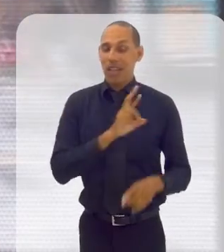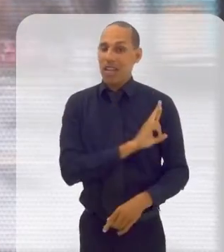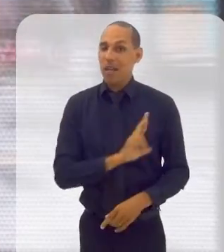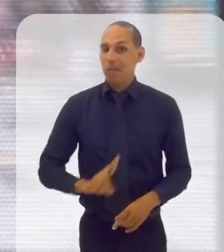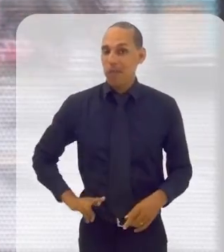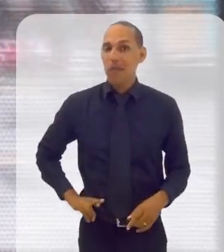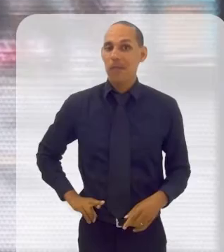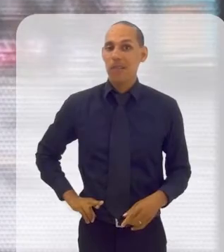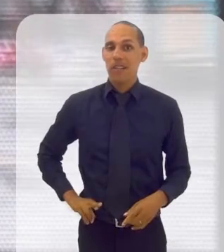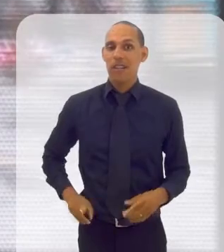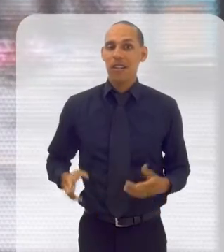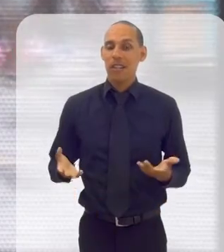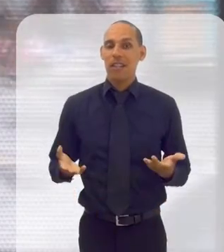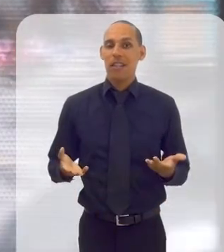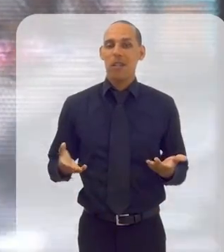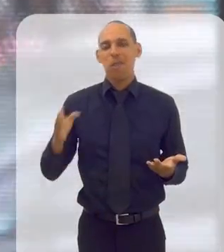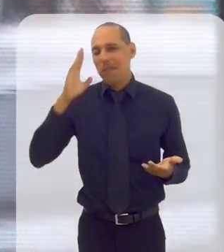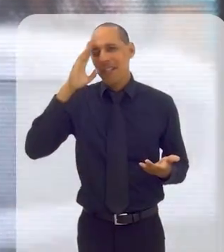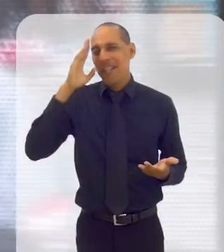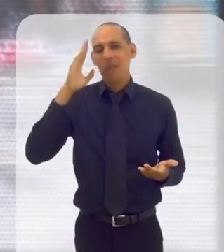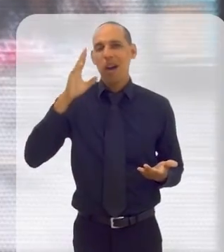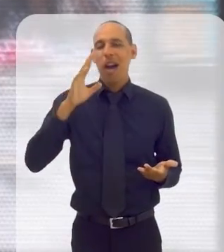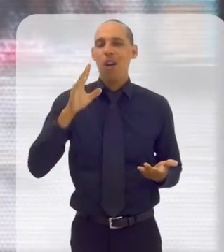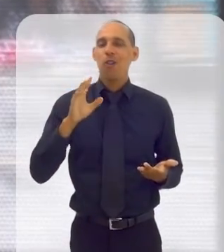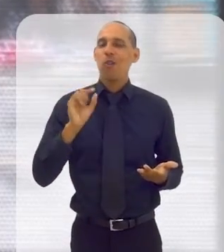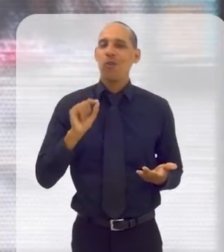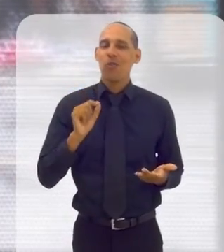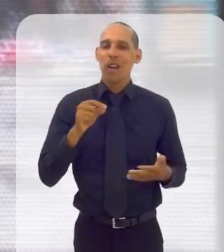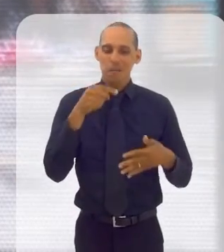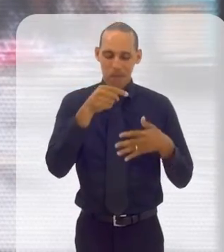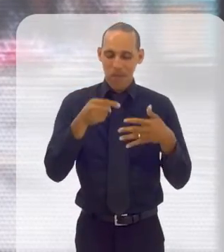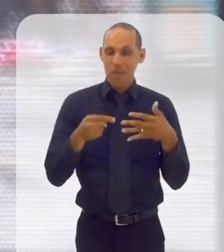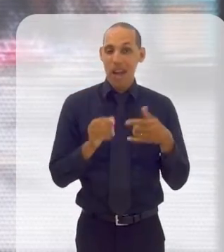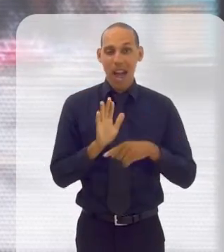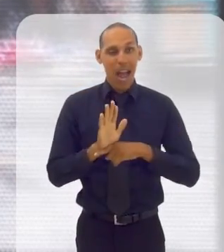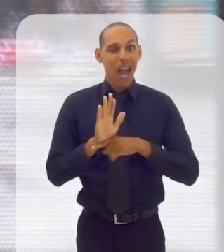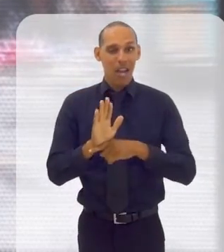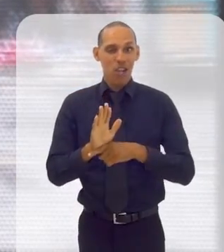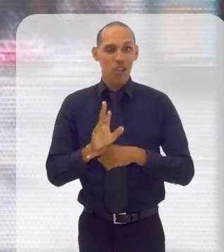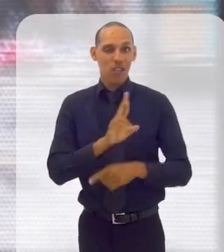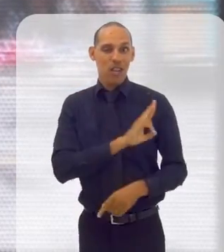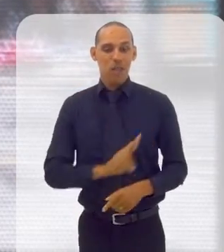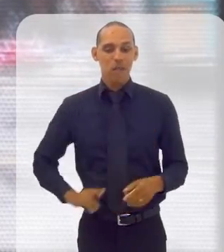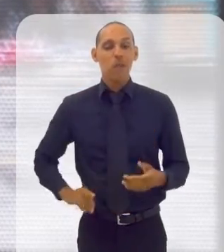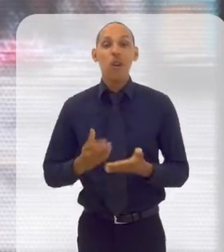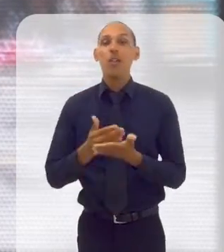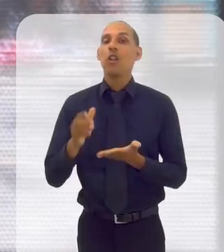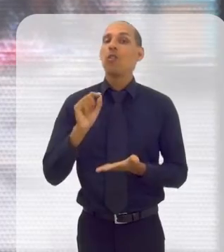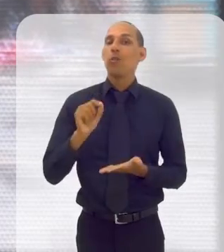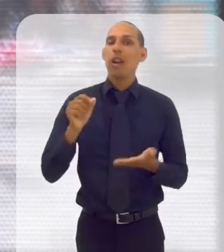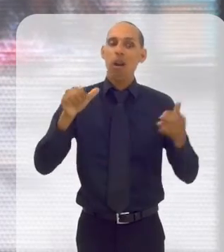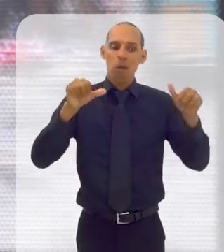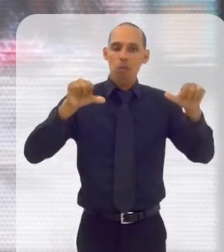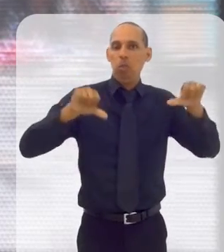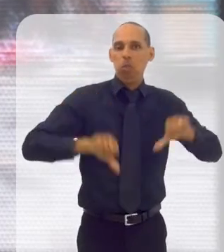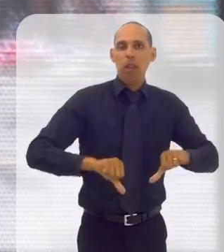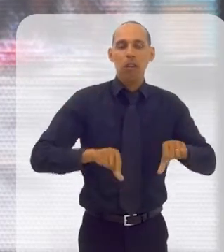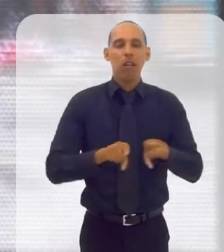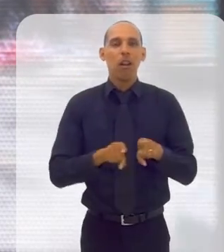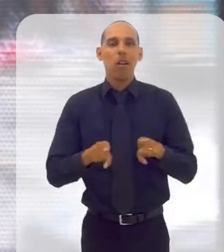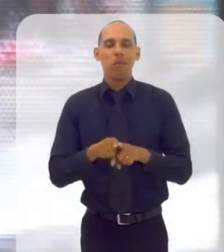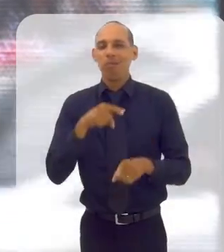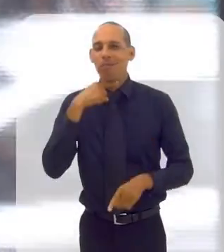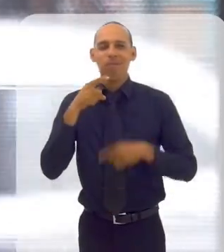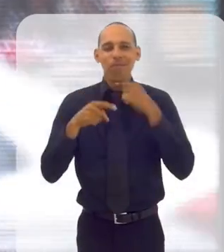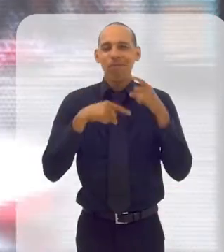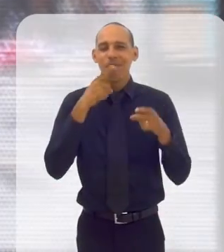a República ela tem como um dos principais, né, fatores para ter o seu início, a crise